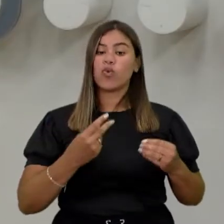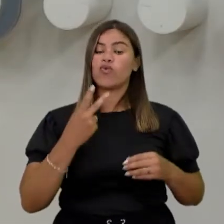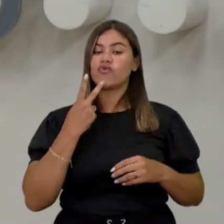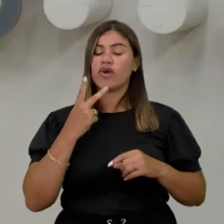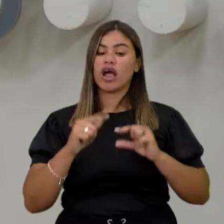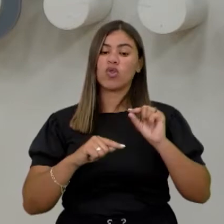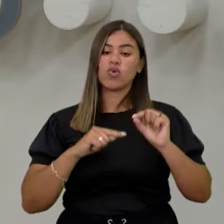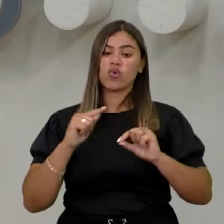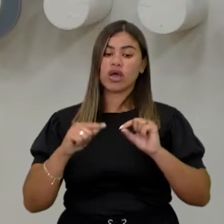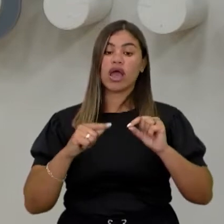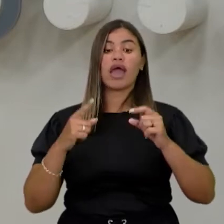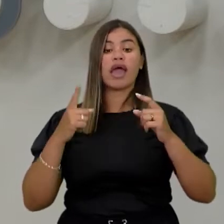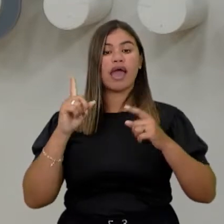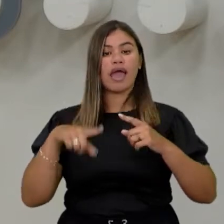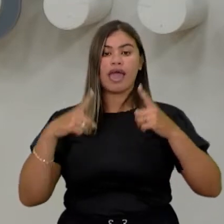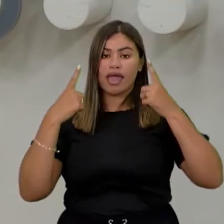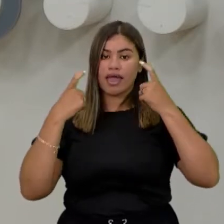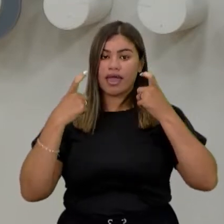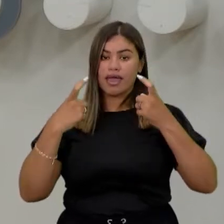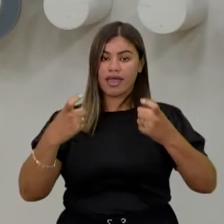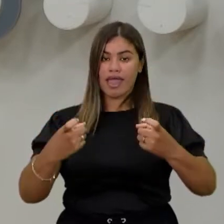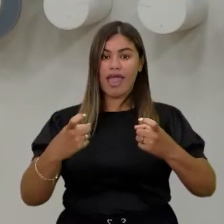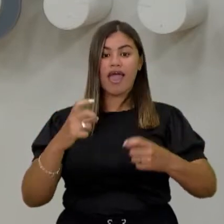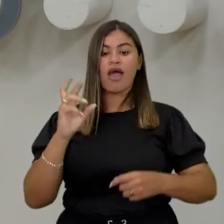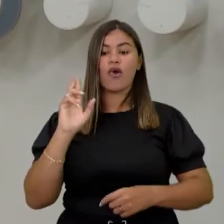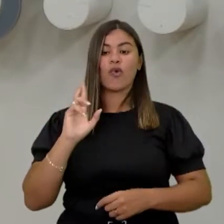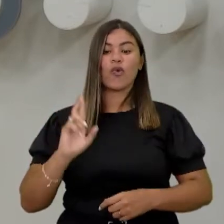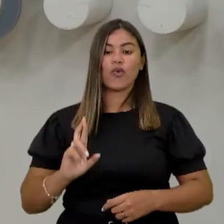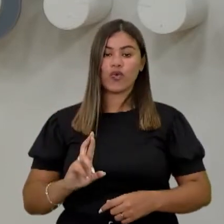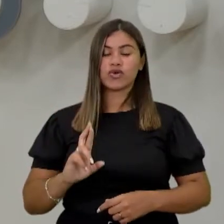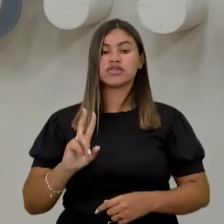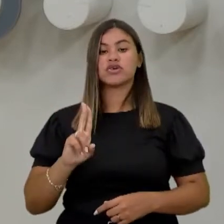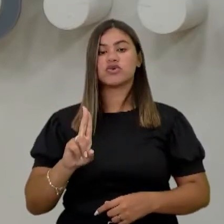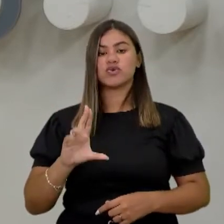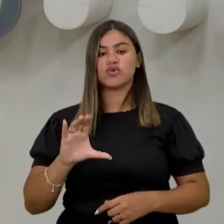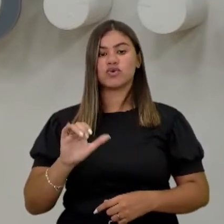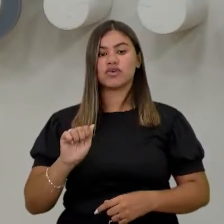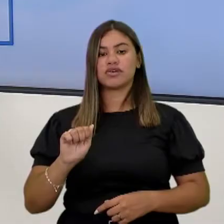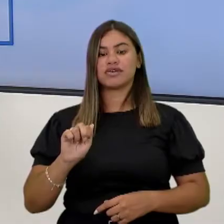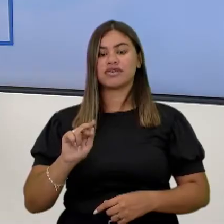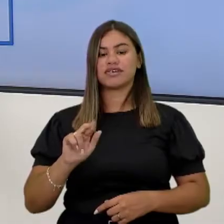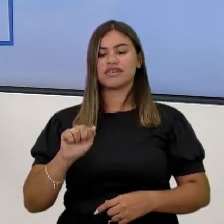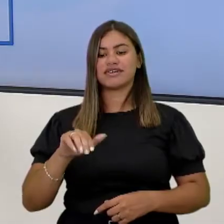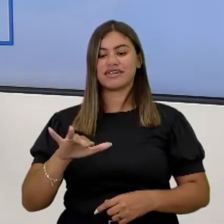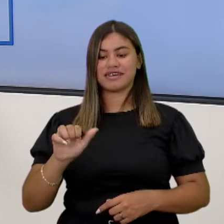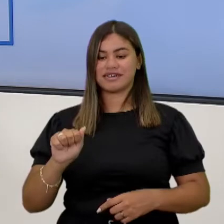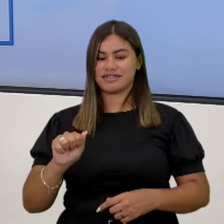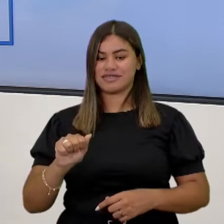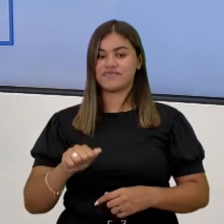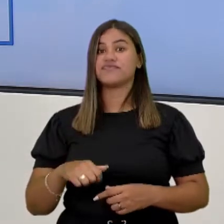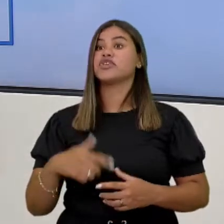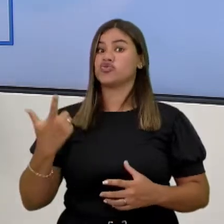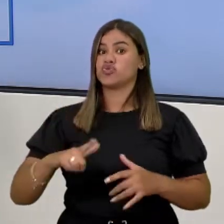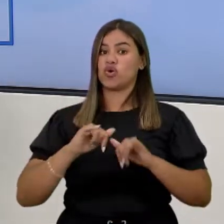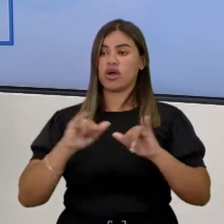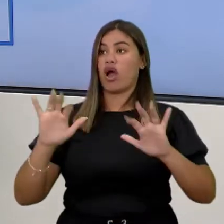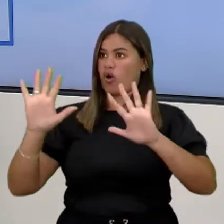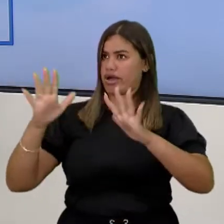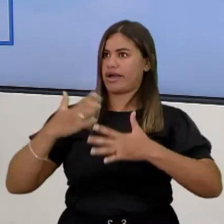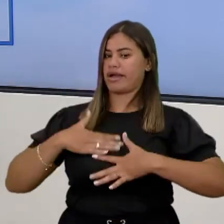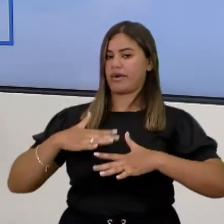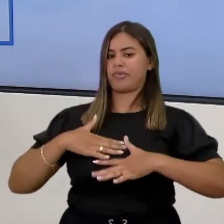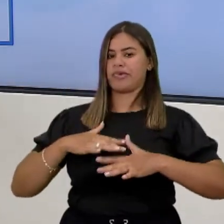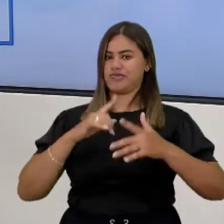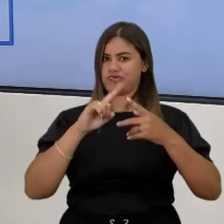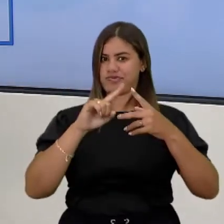mas é a guerra Rússia-Ucrânia. Não tem outra notícia... Então, calma lá, vamos uma por vez. Então, senão a